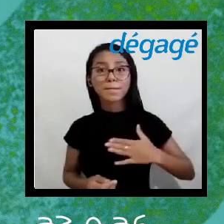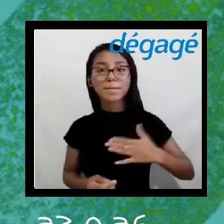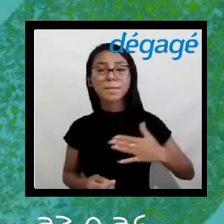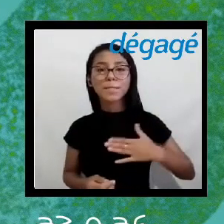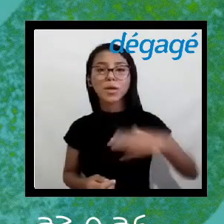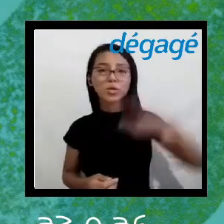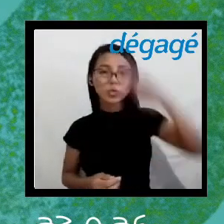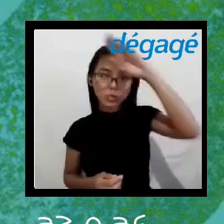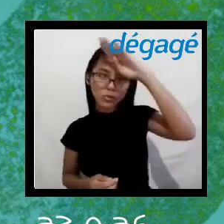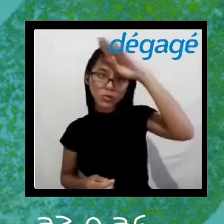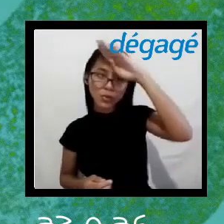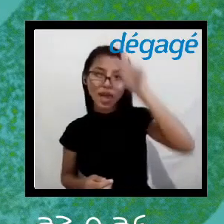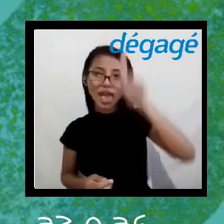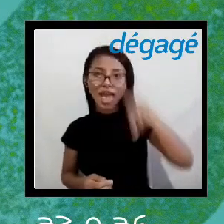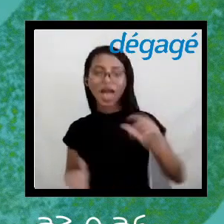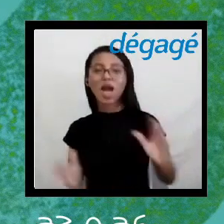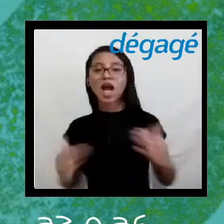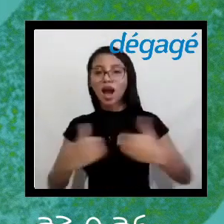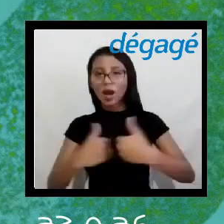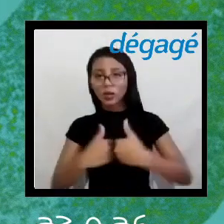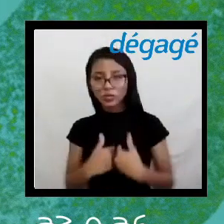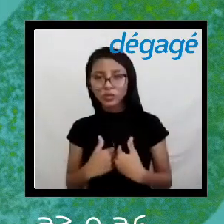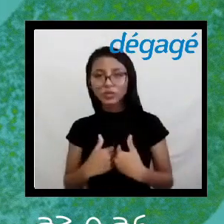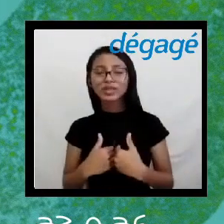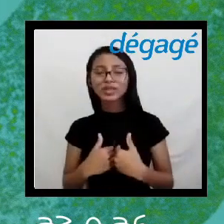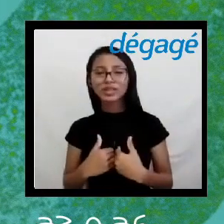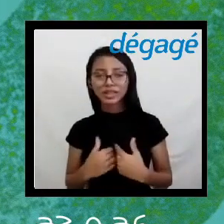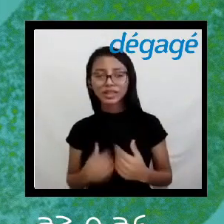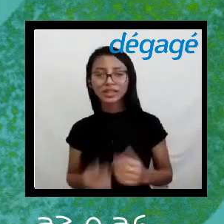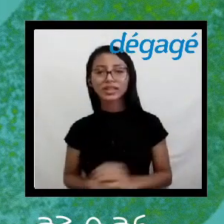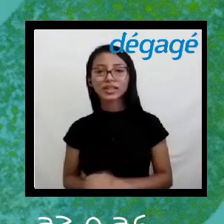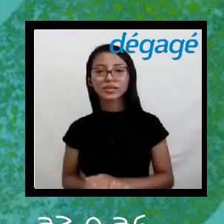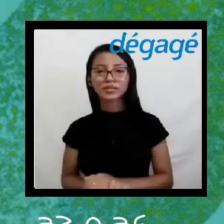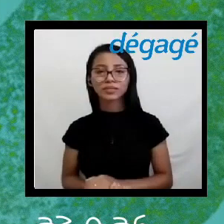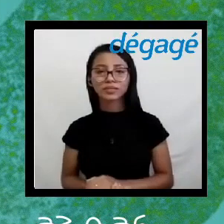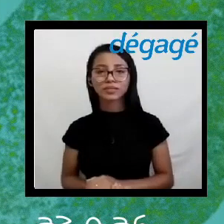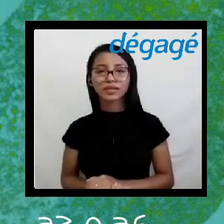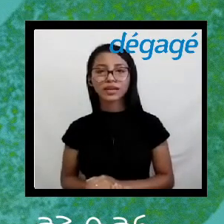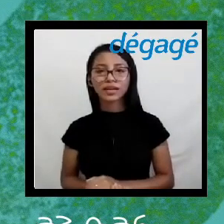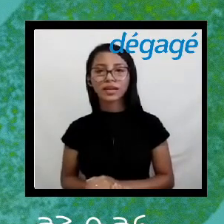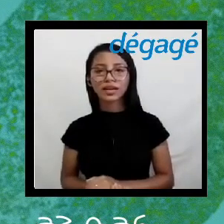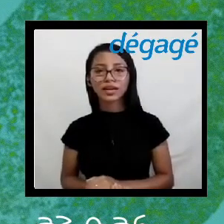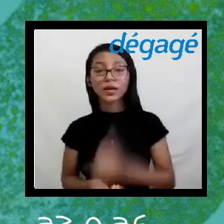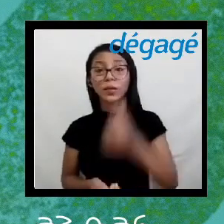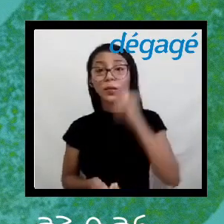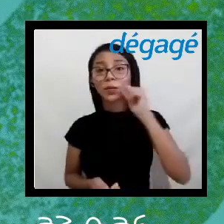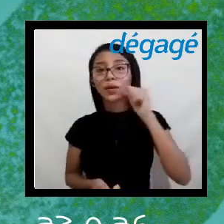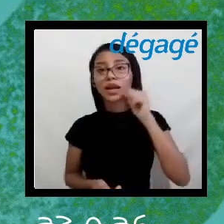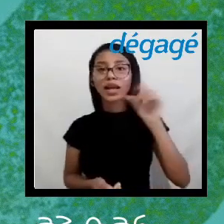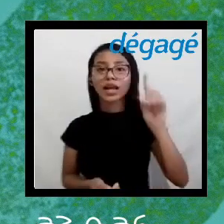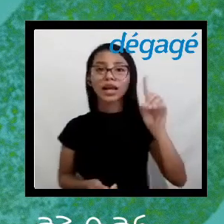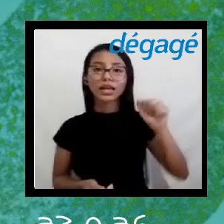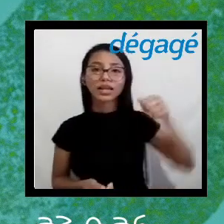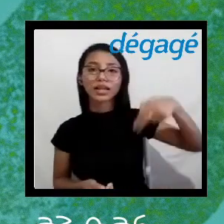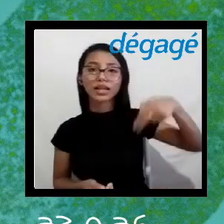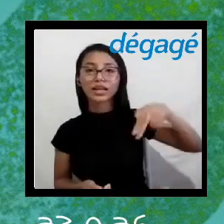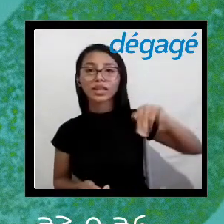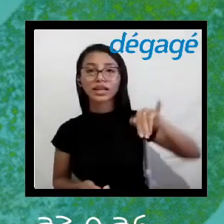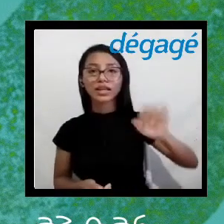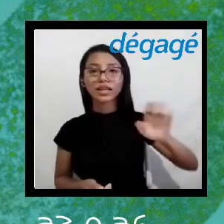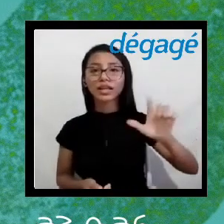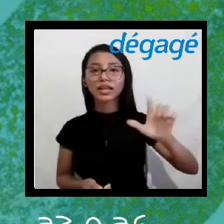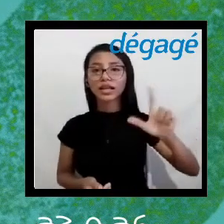E a Daniela Aragão dizendo: boa noite, estou assistindo Sobral. A Lana Estevam dizendo: acompanhando direto de